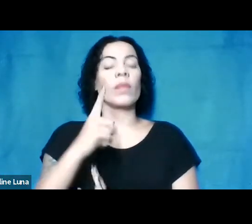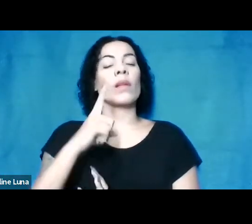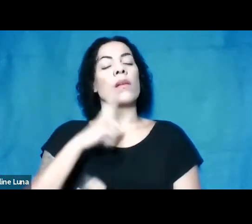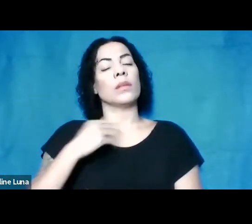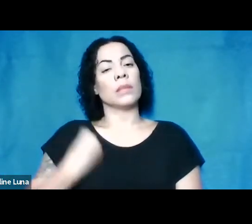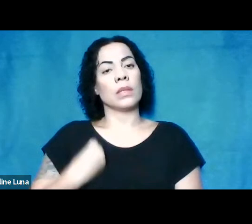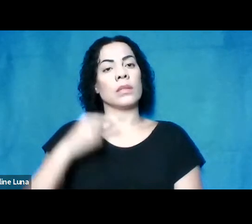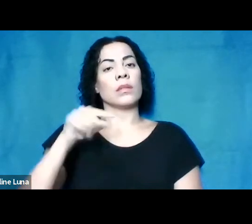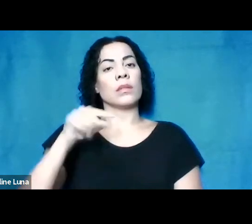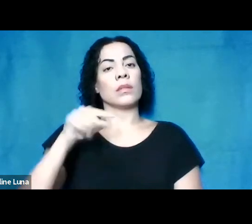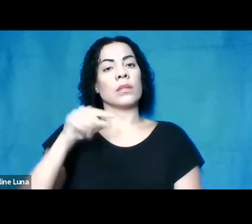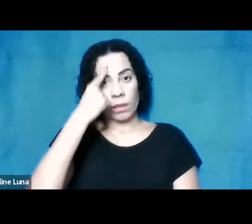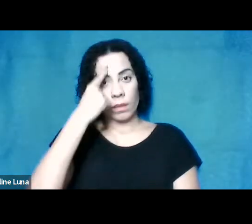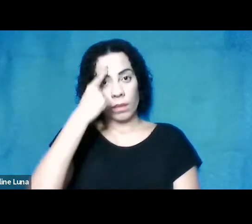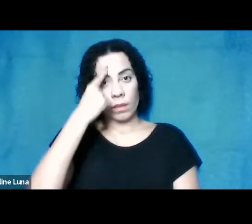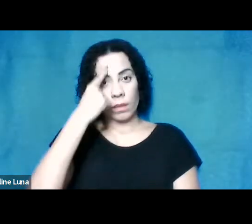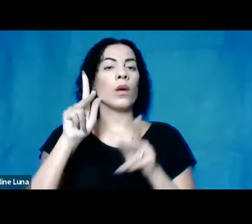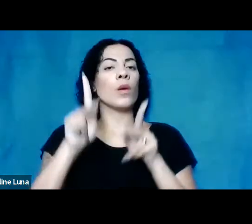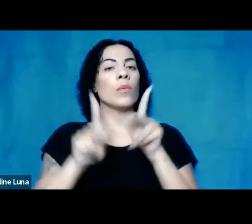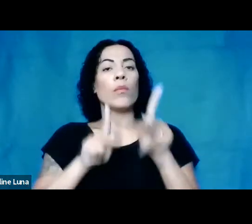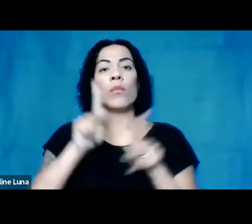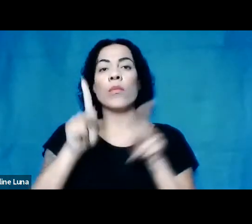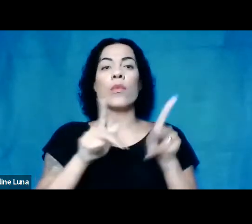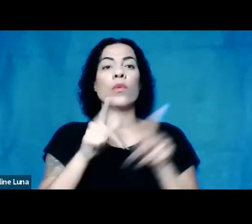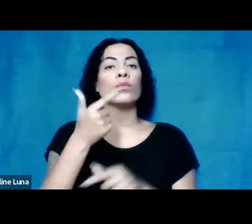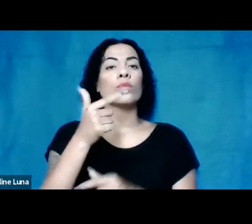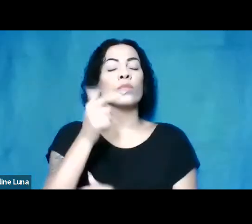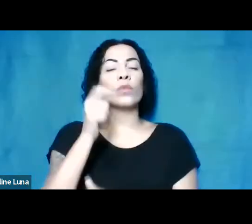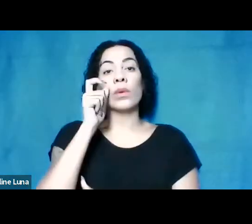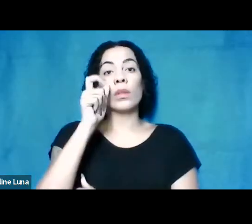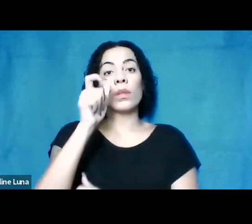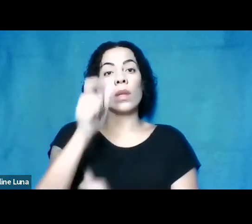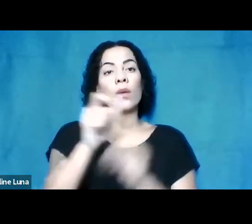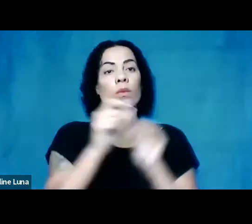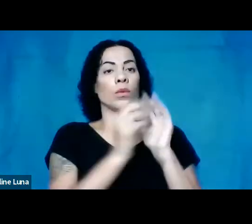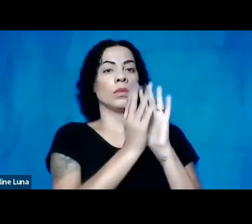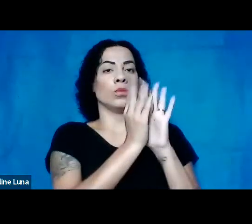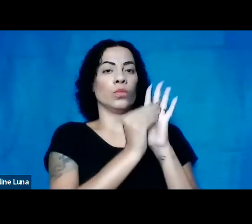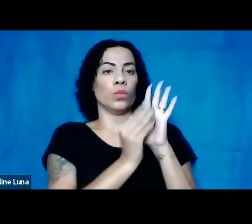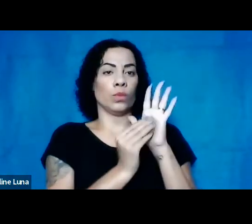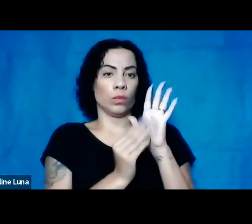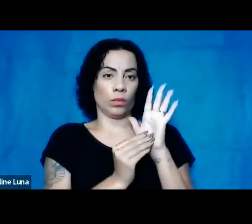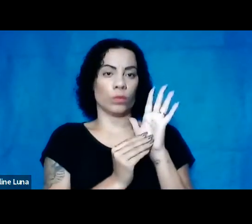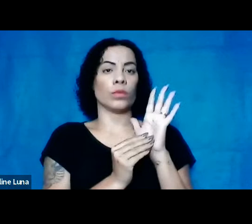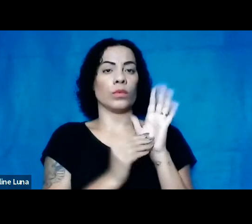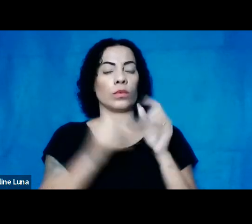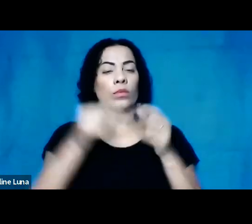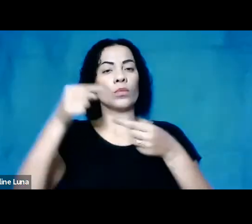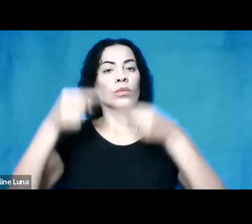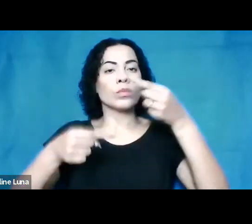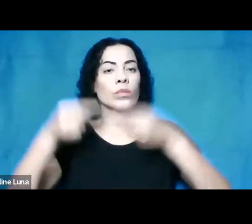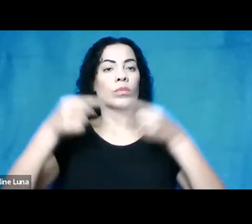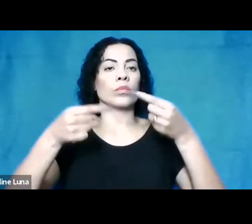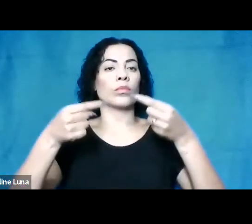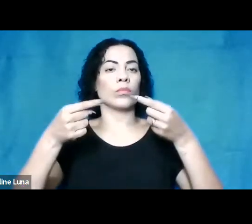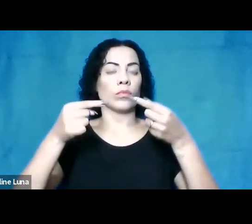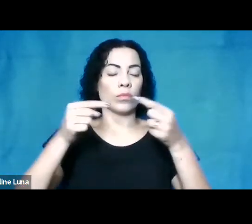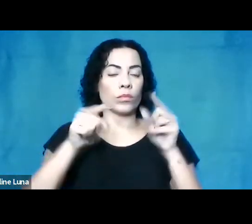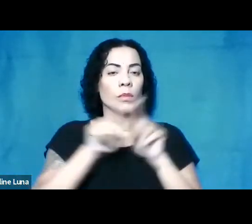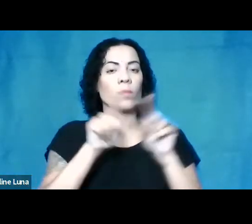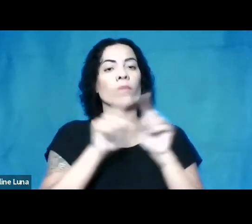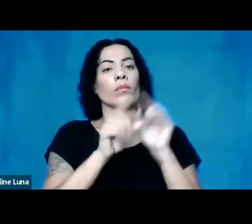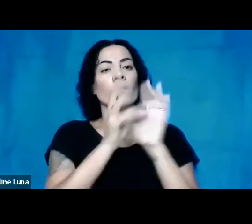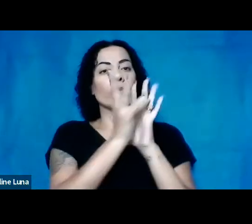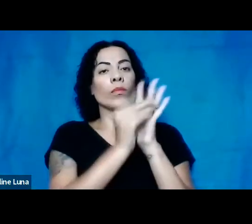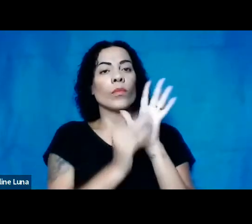a população não tem interesse pelos conteúdos de debate, pelos conteúdos que